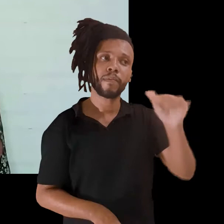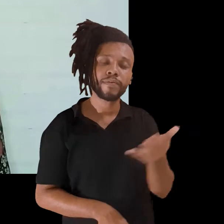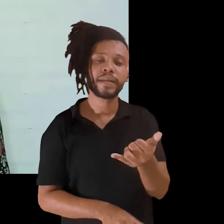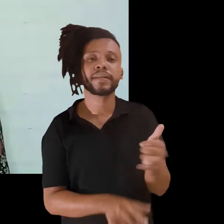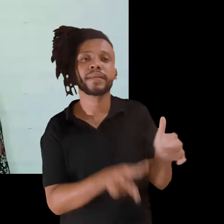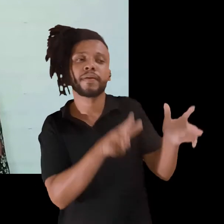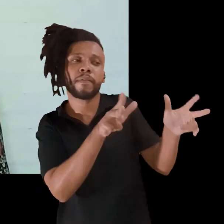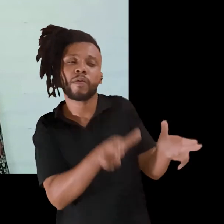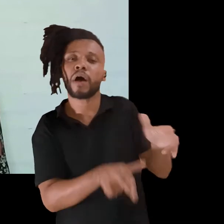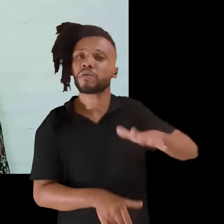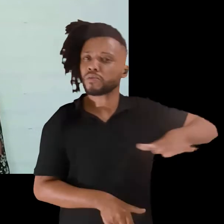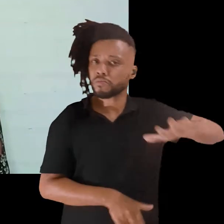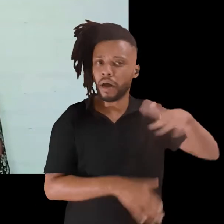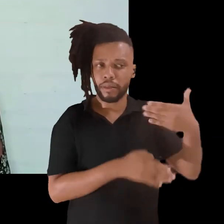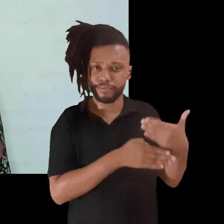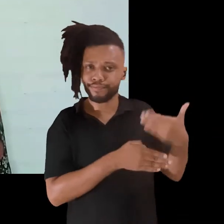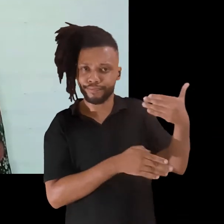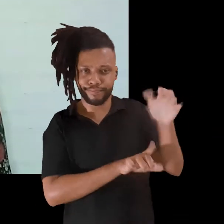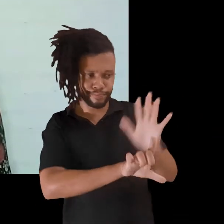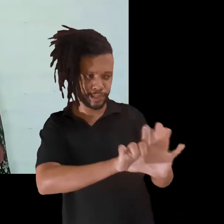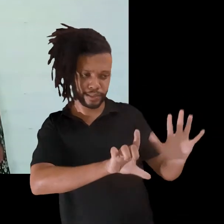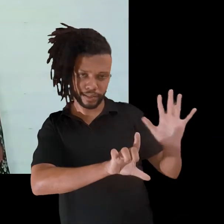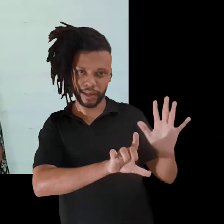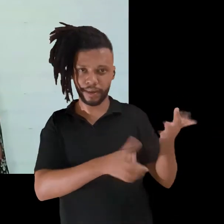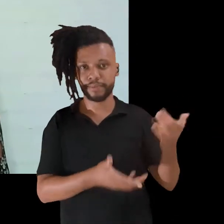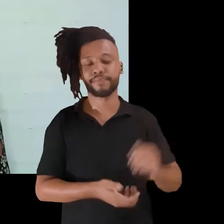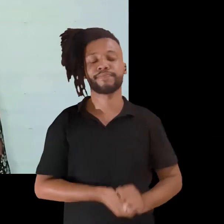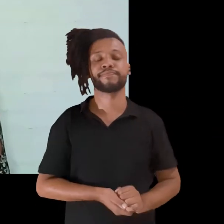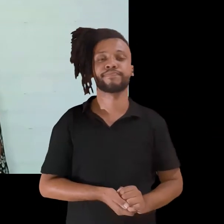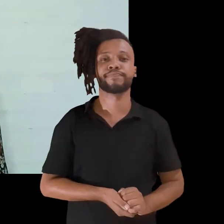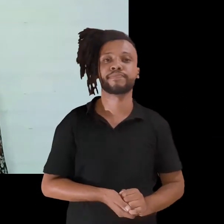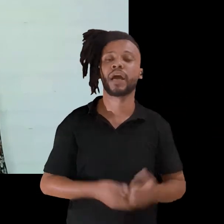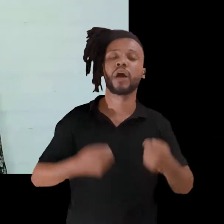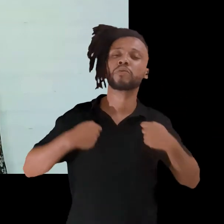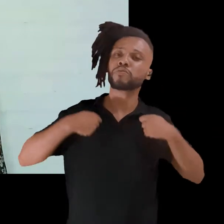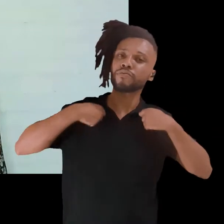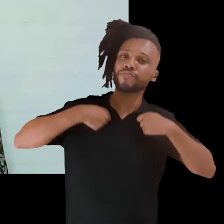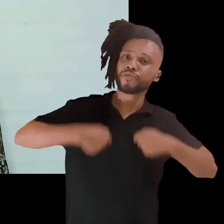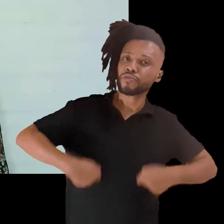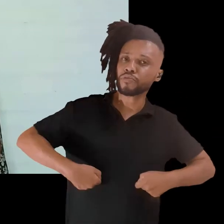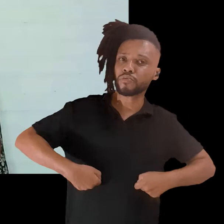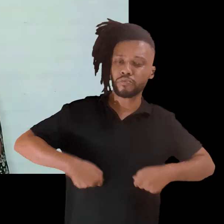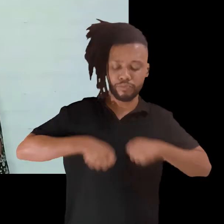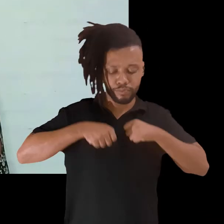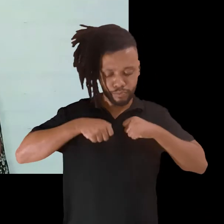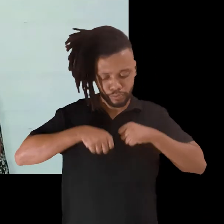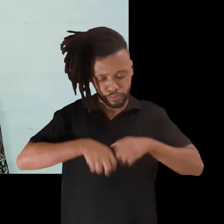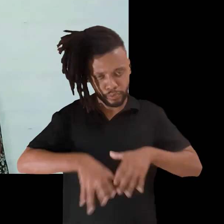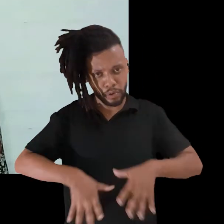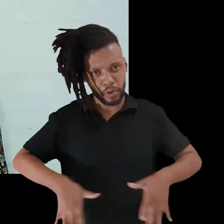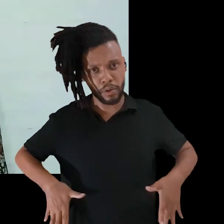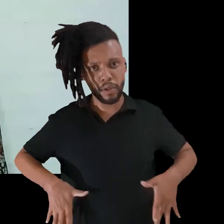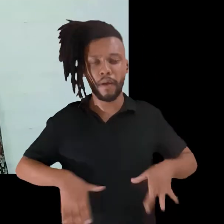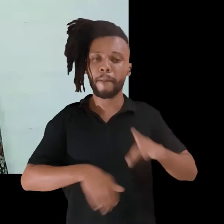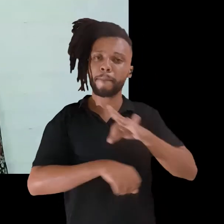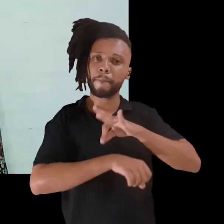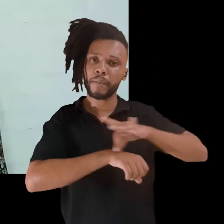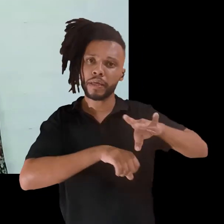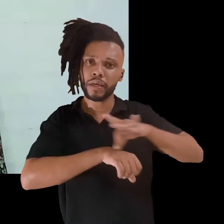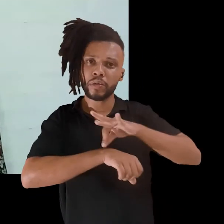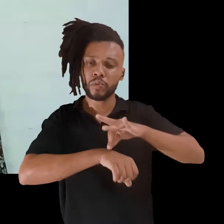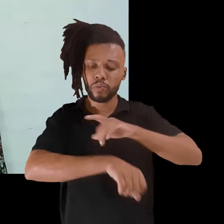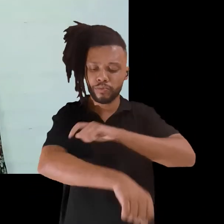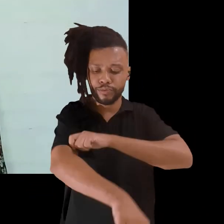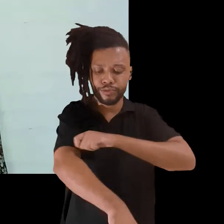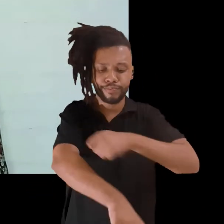sentarei em frente a este mesmo cenário. Estou vestindo um vestido preto de